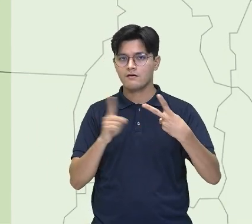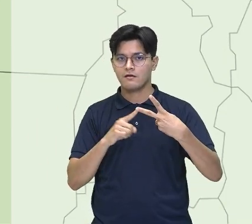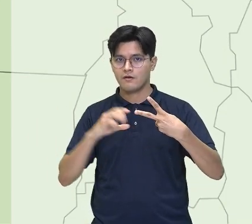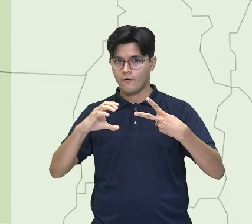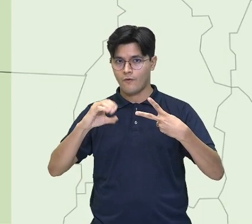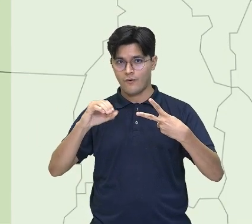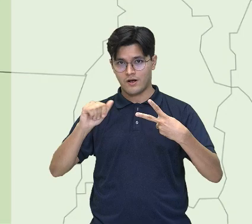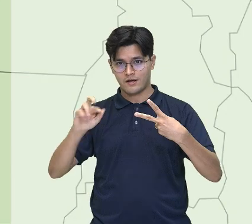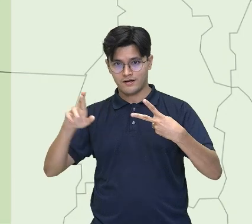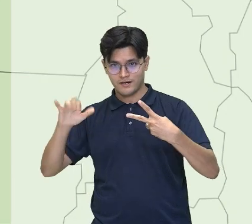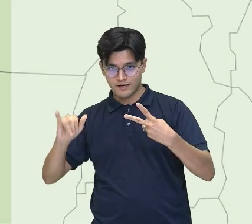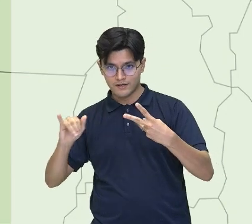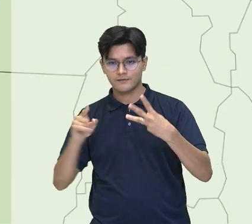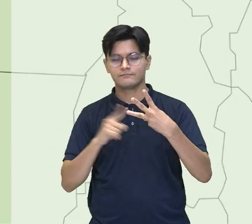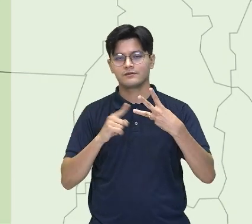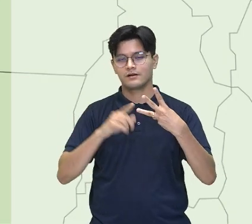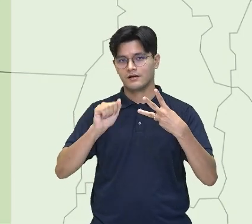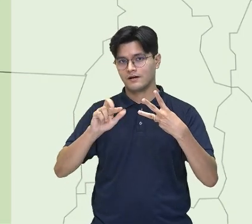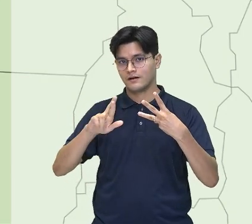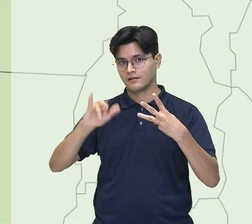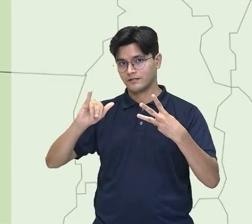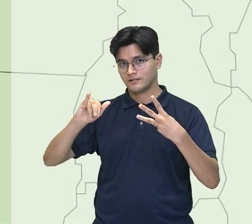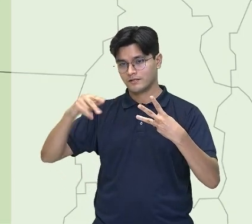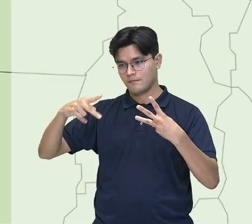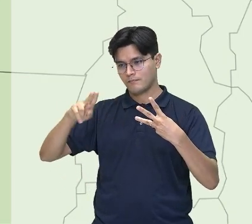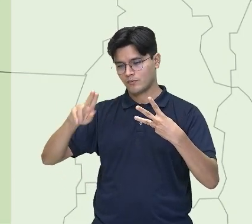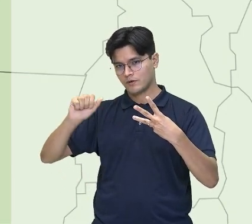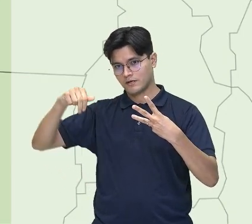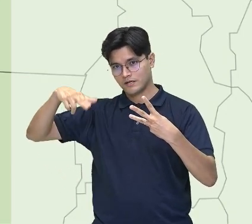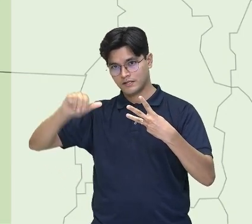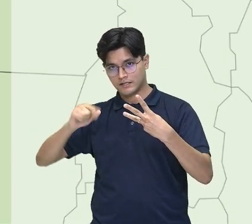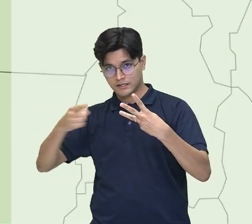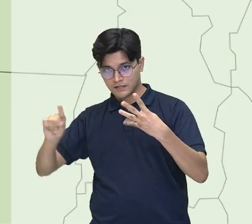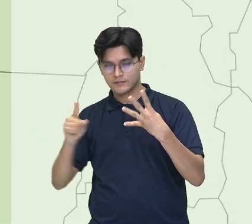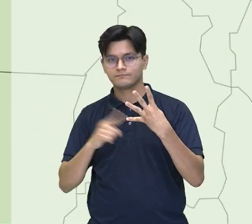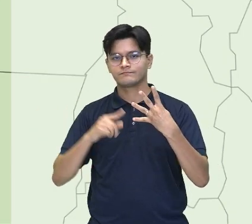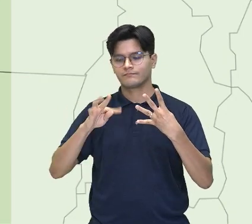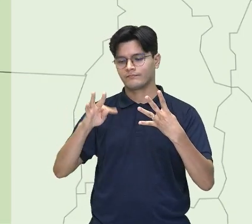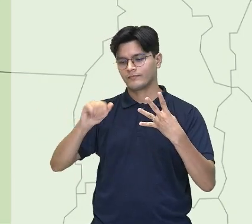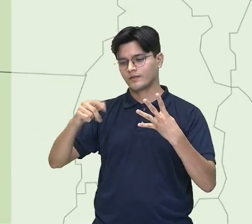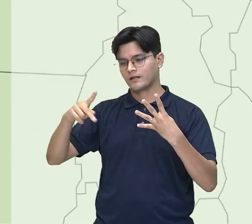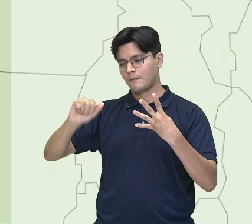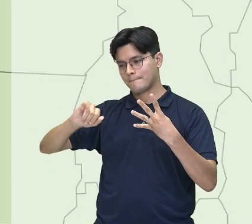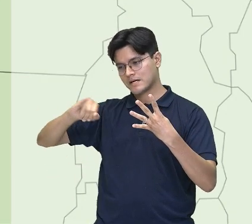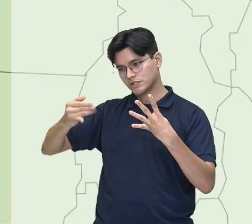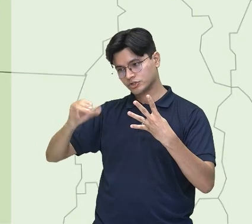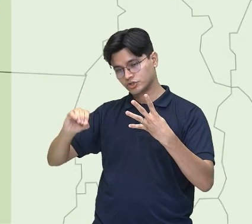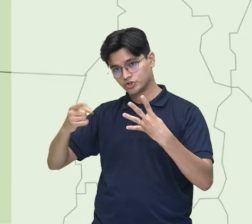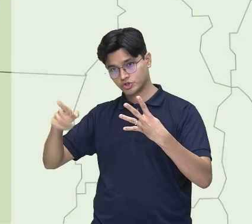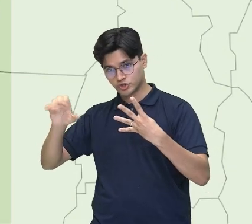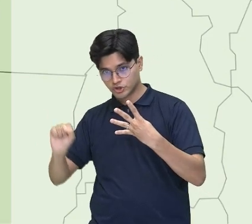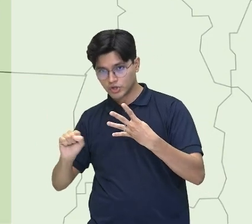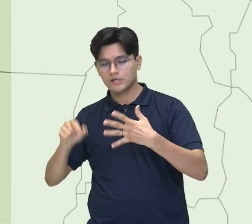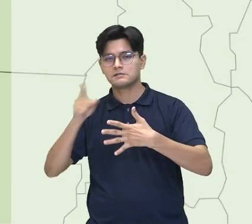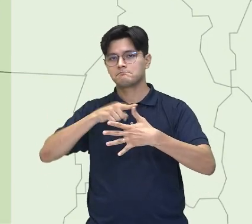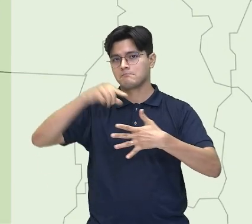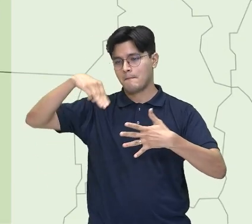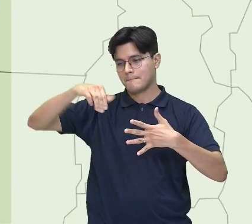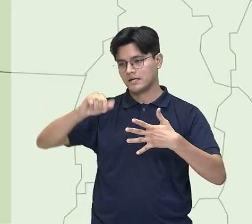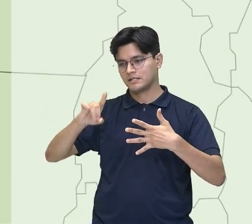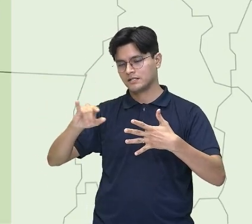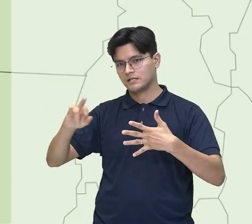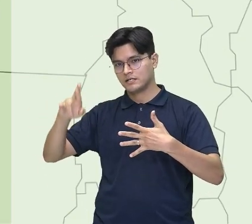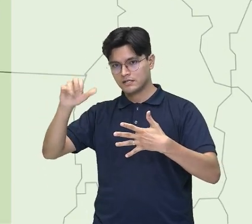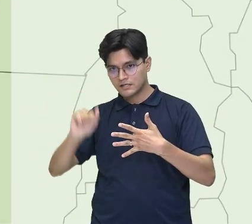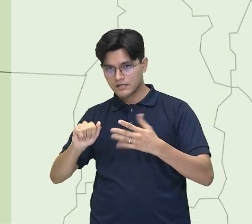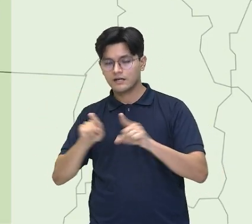Coari, o rio Aripuanã, o rio Tapajós, o rio Madeira, o rio Xingu, que são rios da margem direita